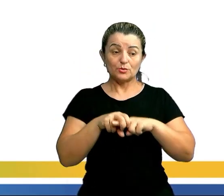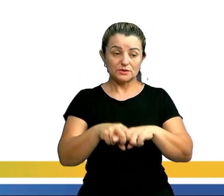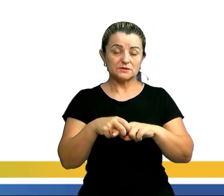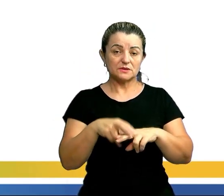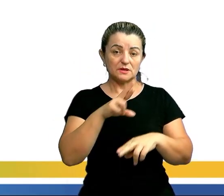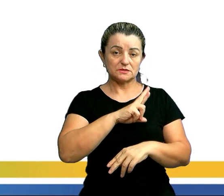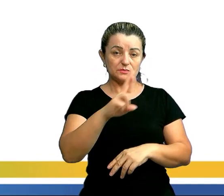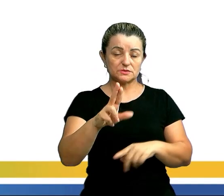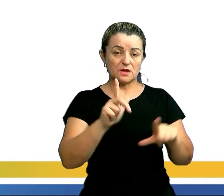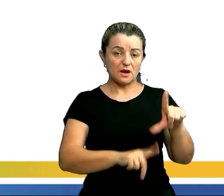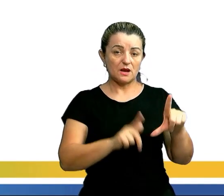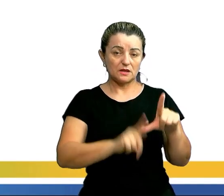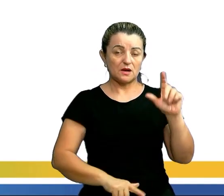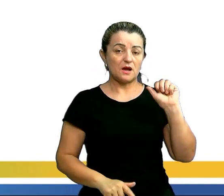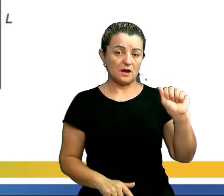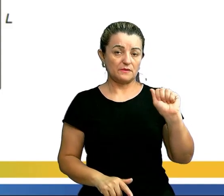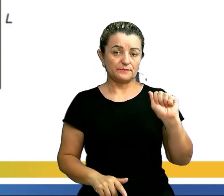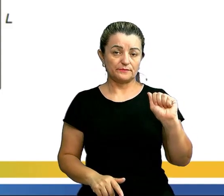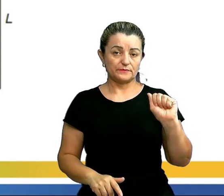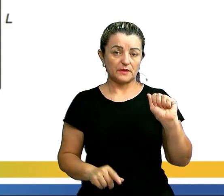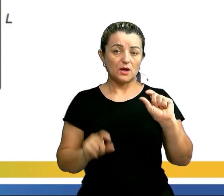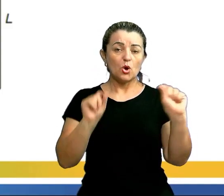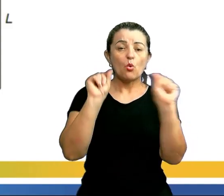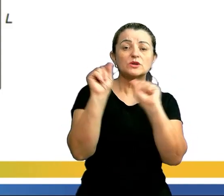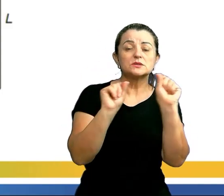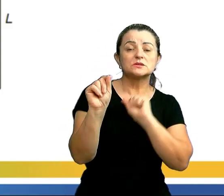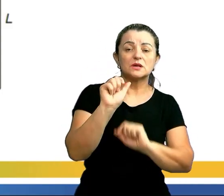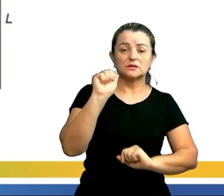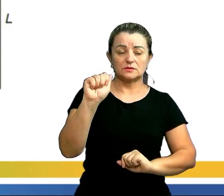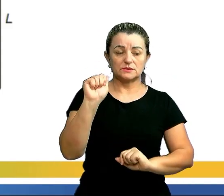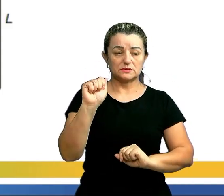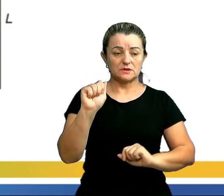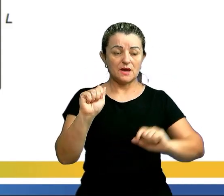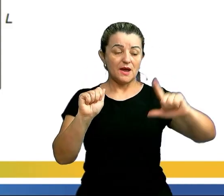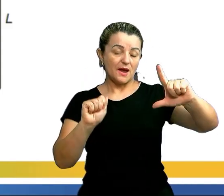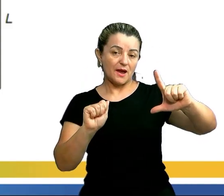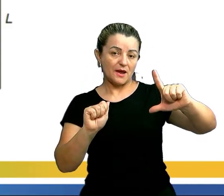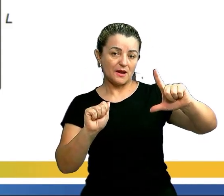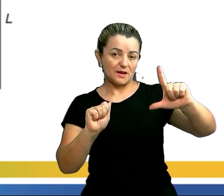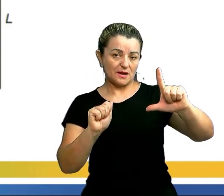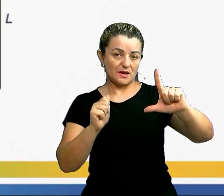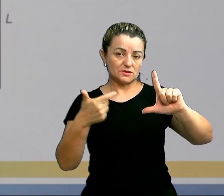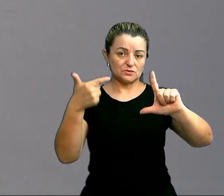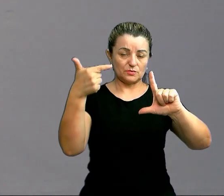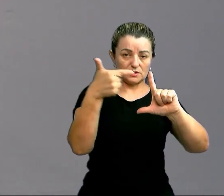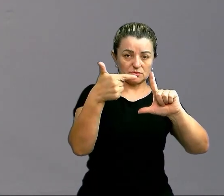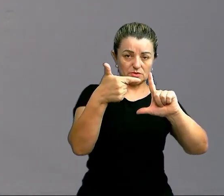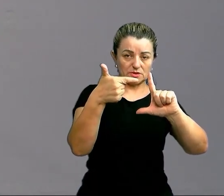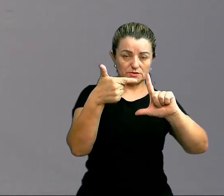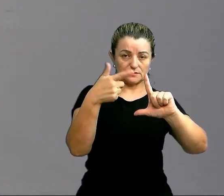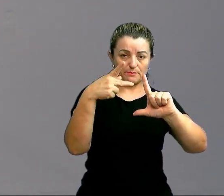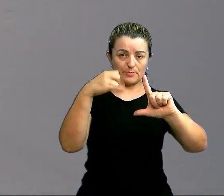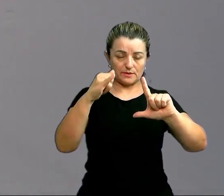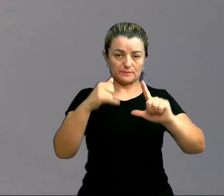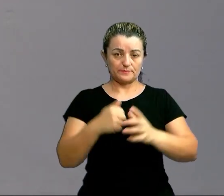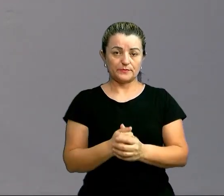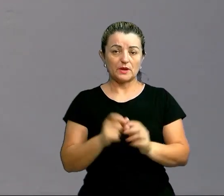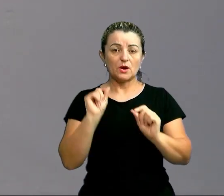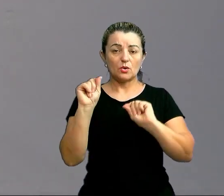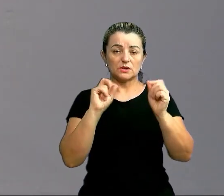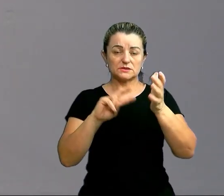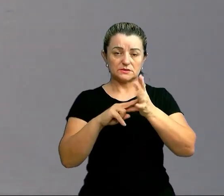estabelecida. Esse exemplo aqui, ele não é complicado e depende muito de quê? De como é que você correlaciona isso, tá? E foi